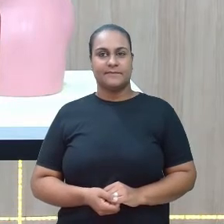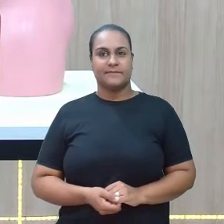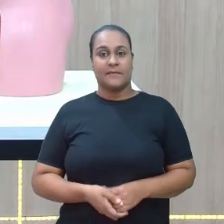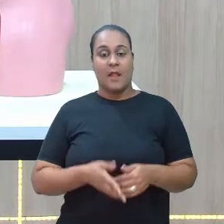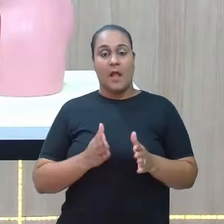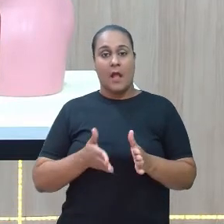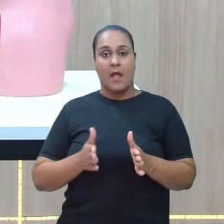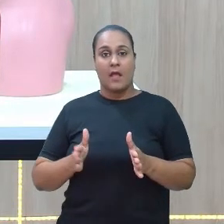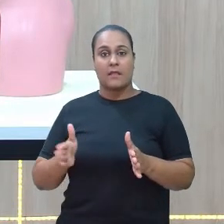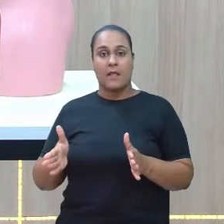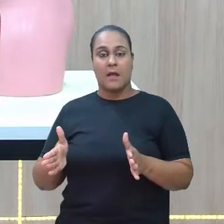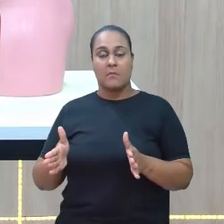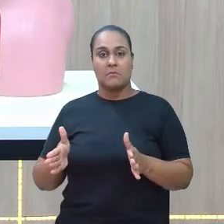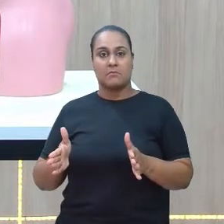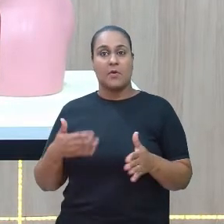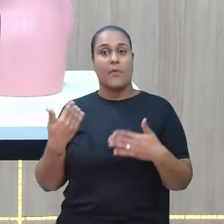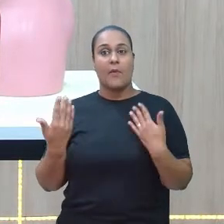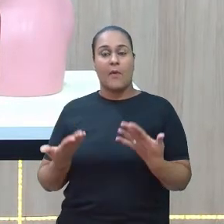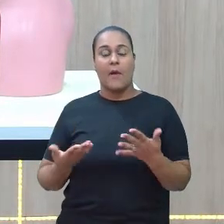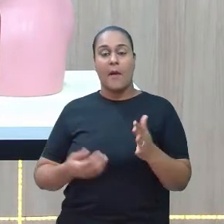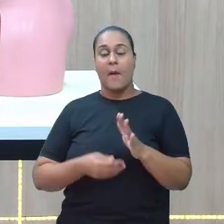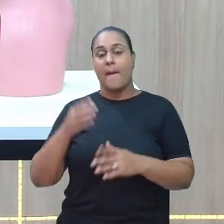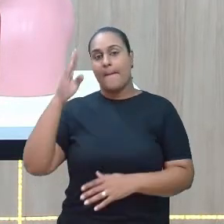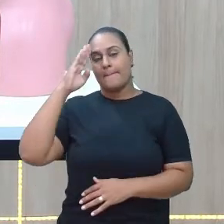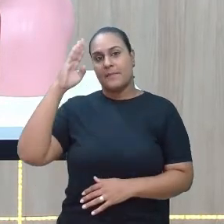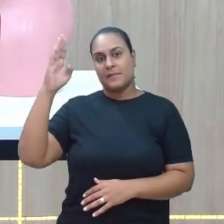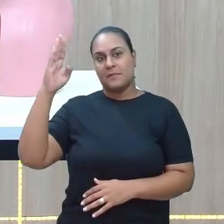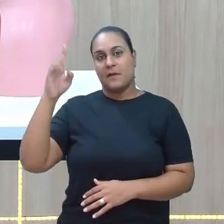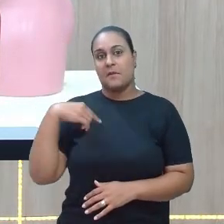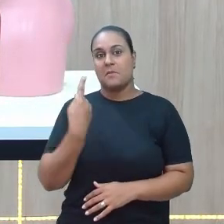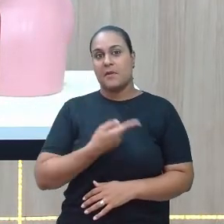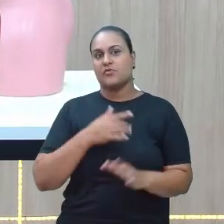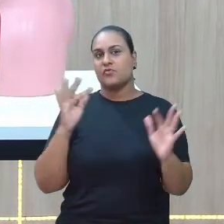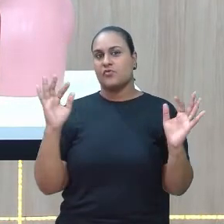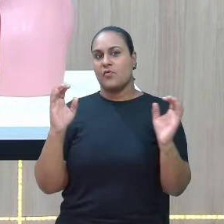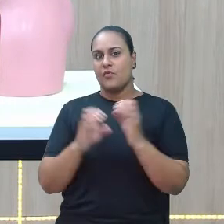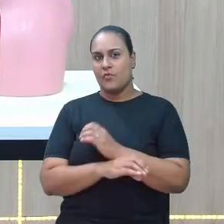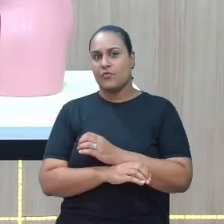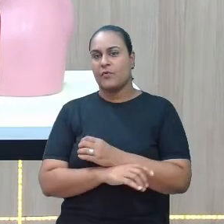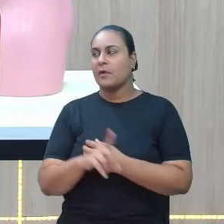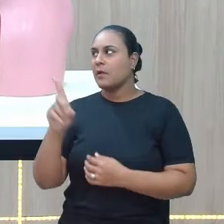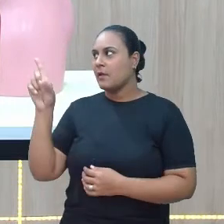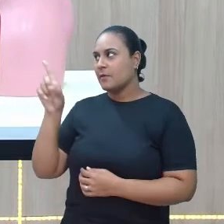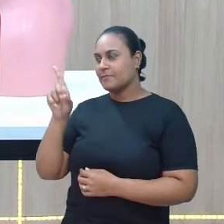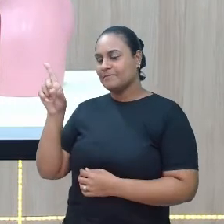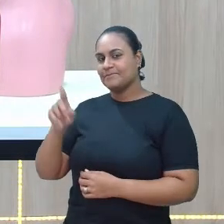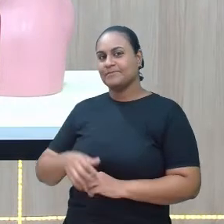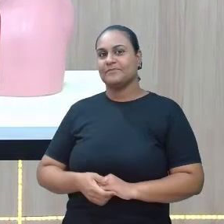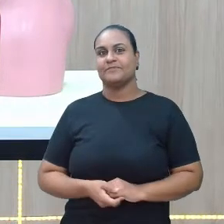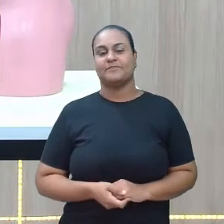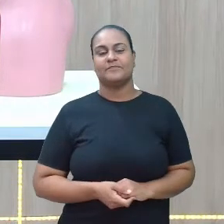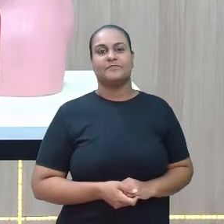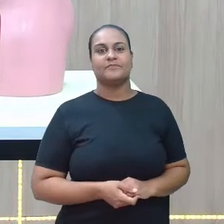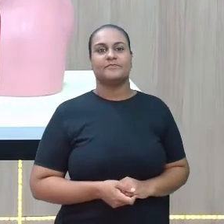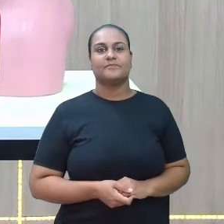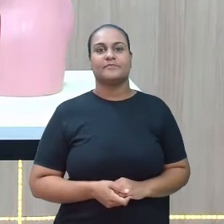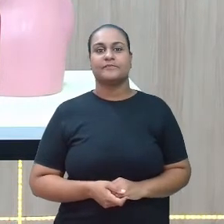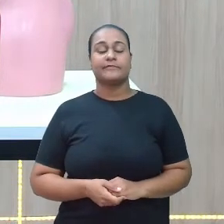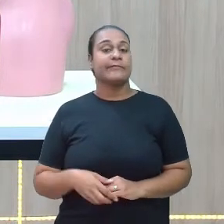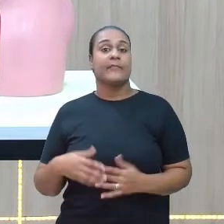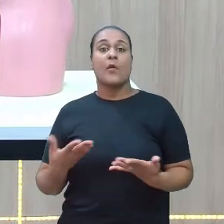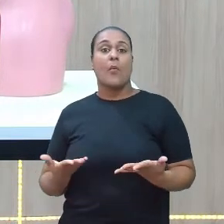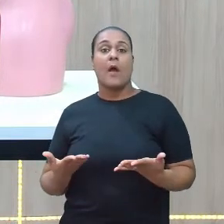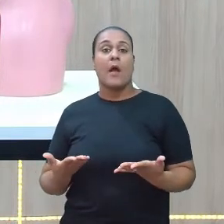As etapas da digestão, as principais etapas, para a gente concluir aqui o sistema digestório, né? Quais